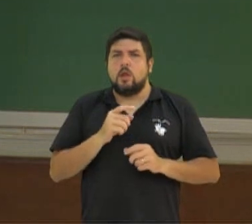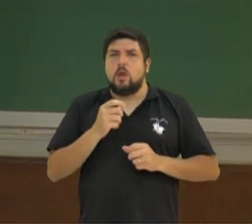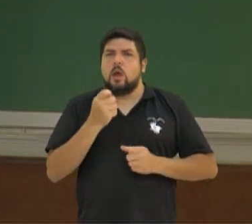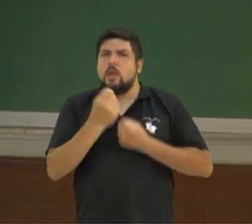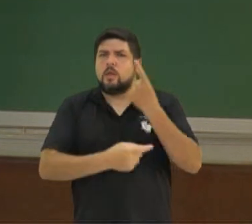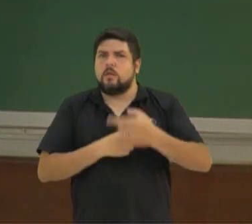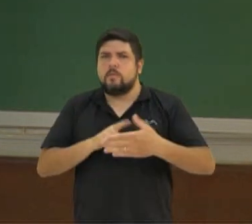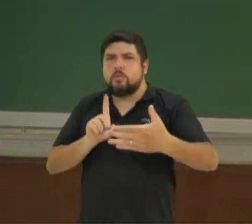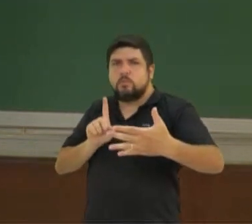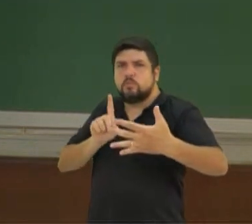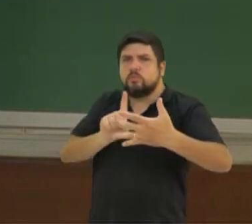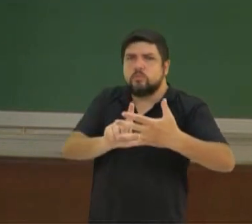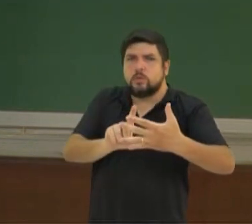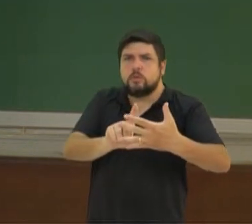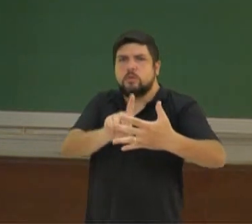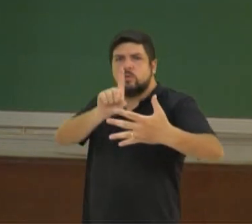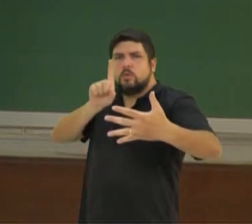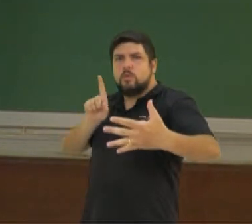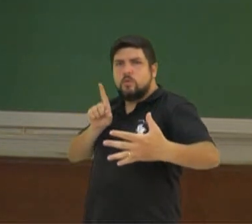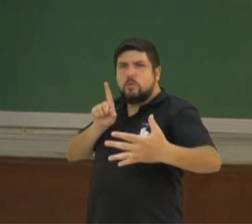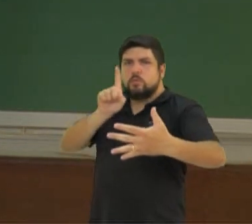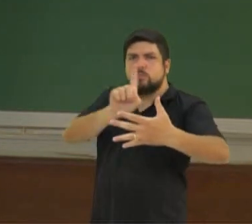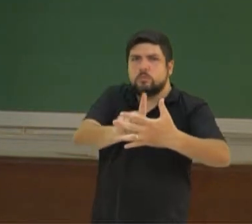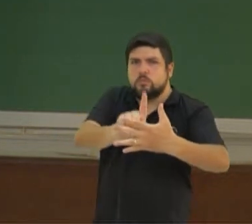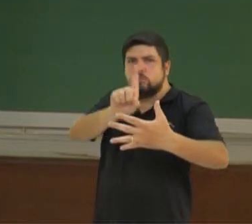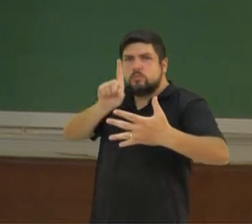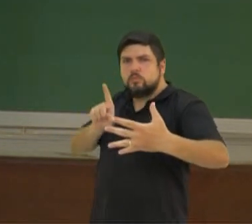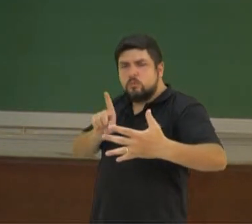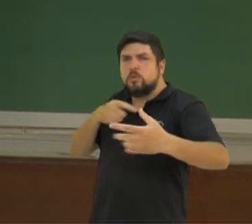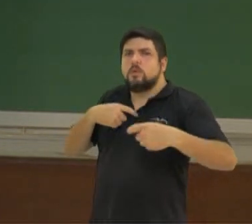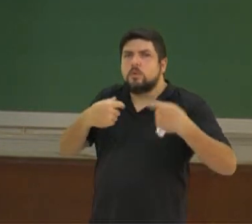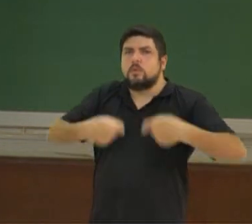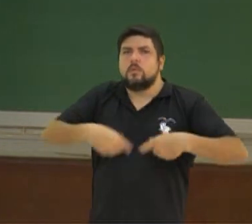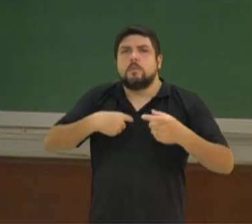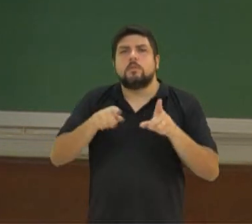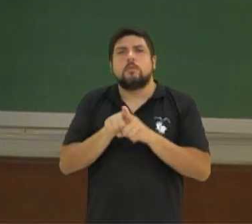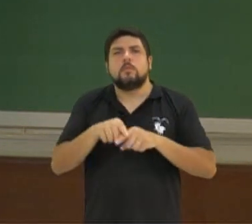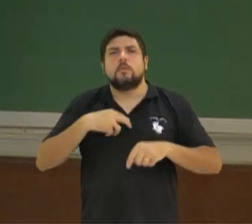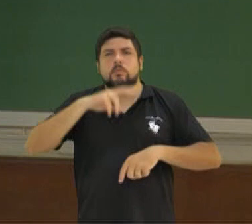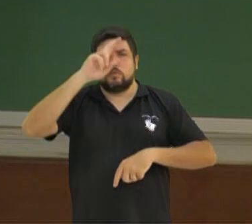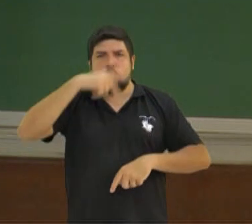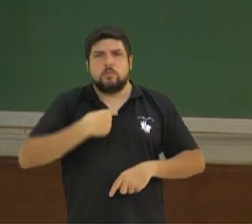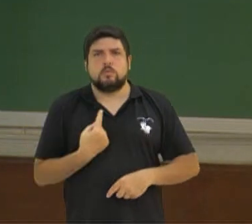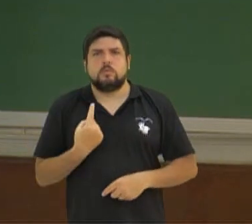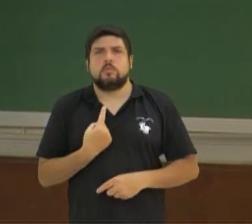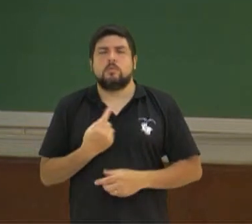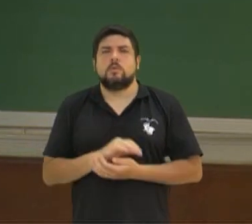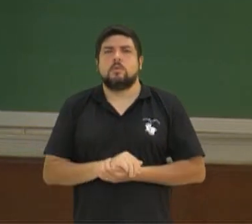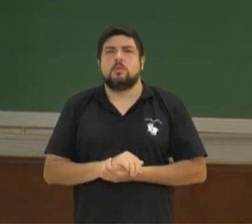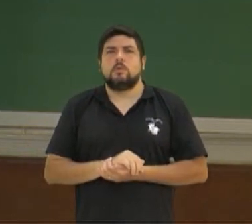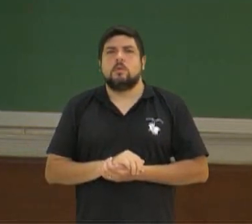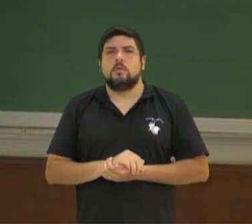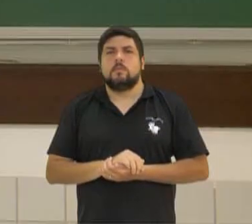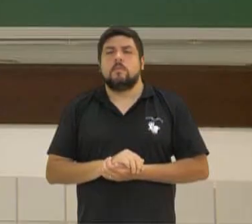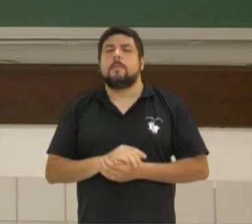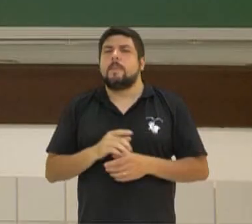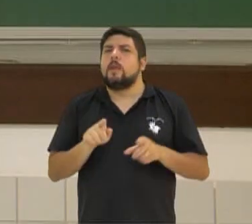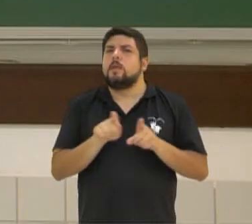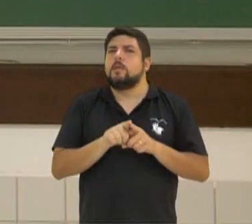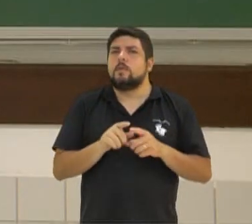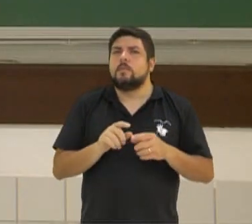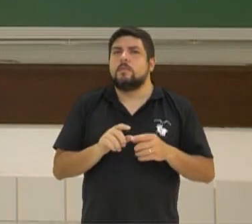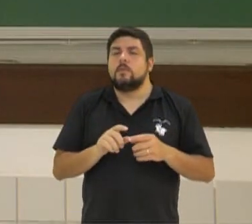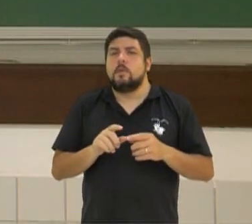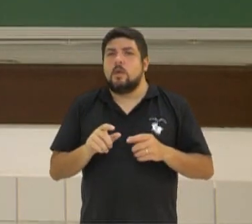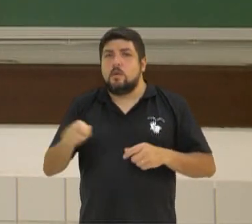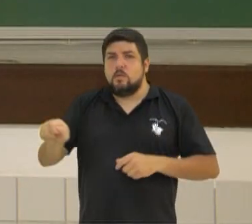horas tem que estar no fundo da quadra, né, principalmente jogando individual, né. Não é, aqui colocando mais um parênteses, né, o badminton